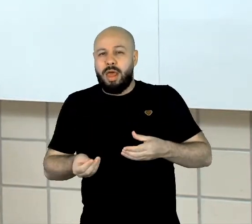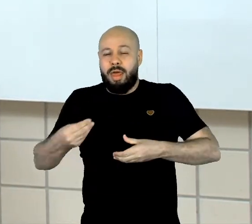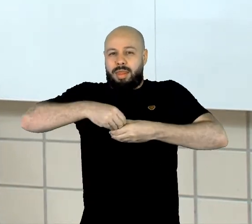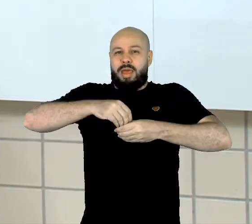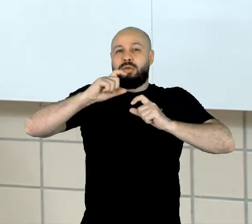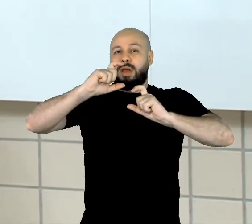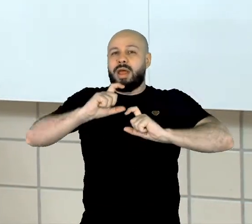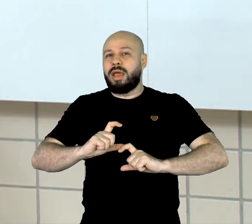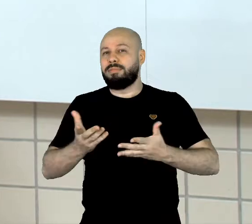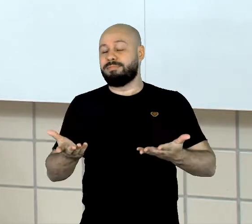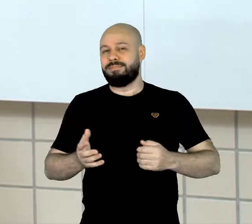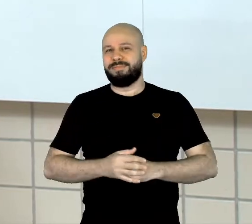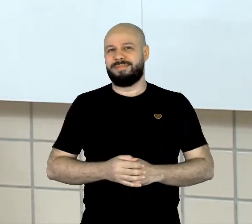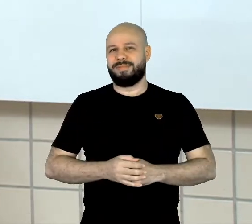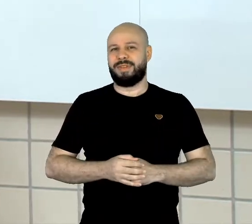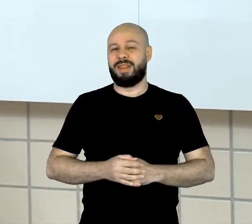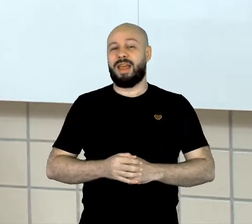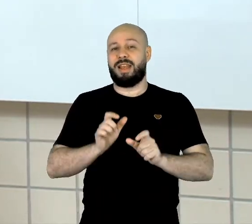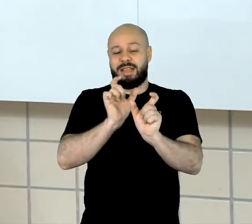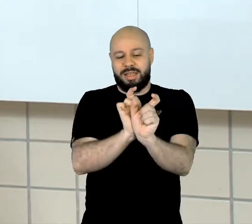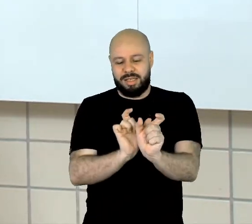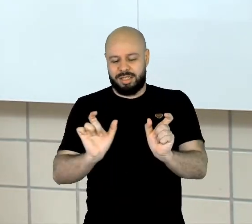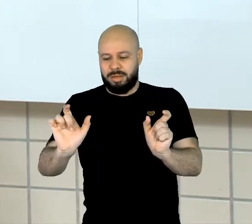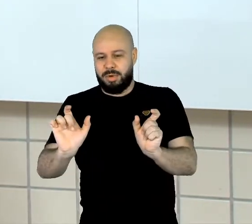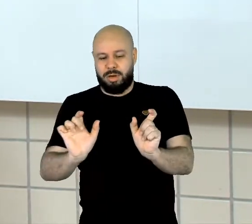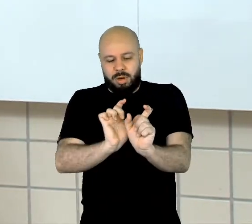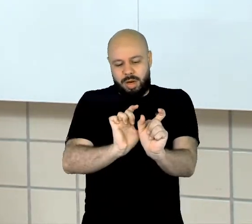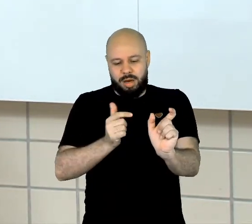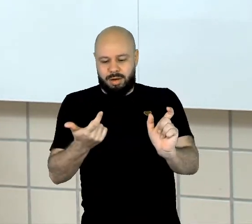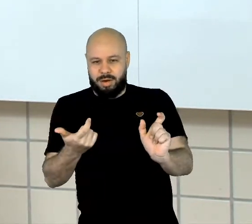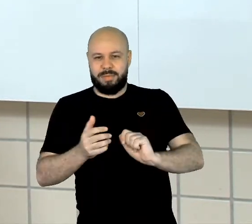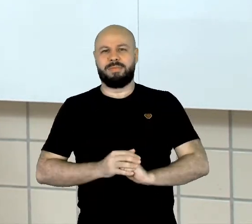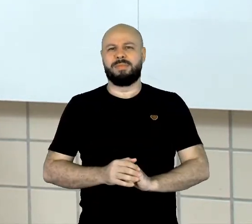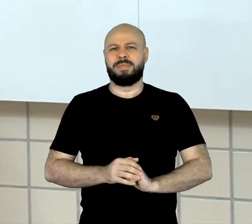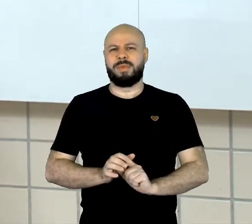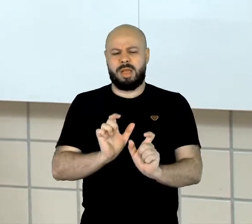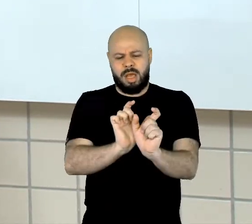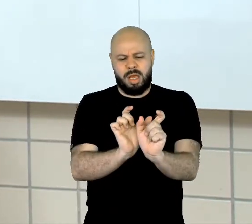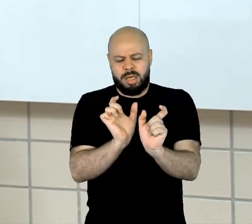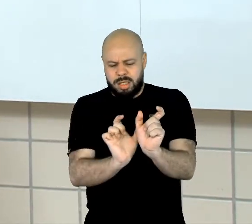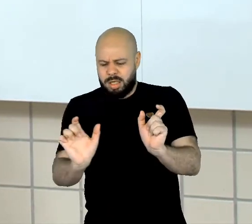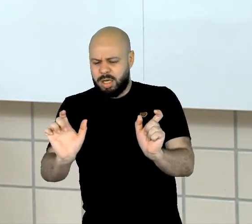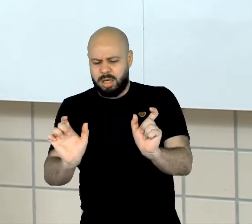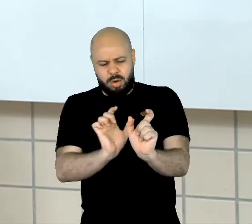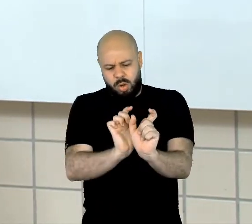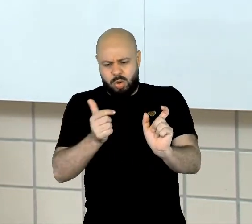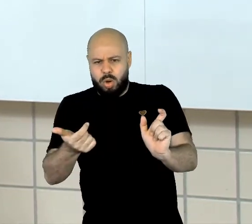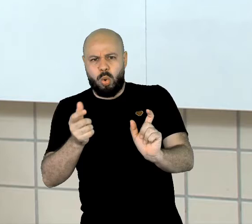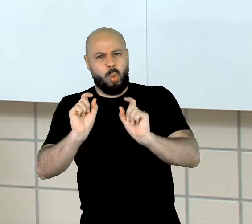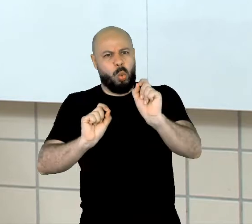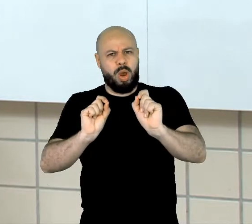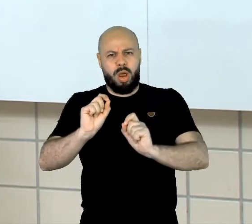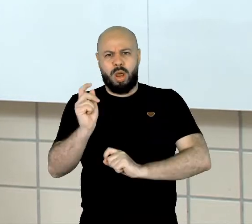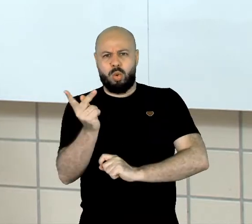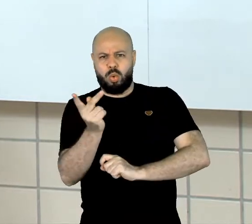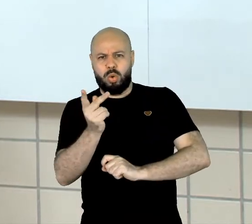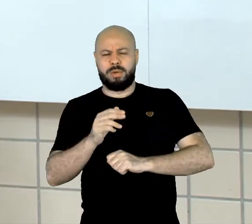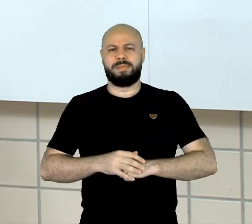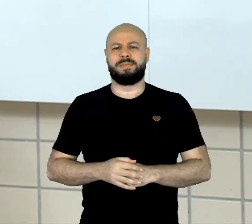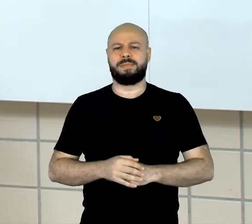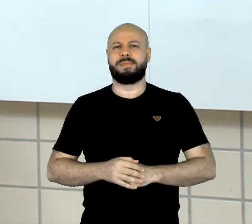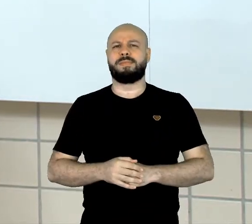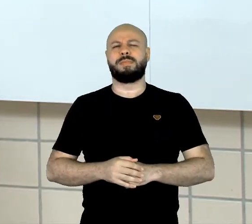quadrinhos? Os sinônimos e os antônimos. Vocês sabem o que é sinônimos e antônimos? Acredito que sim. Quando a